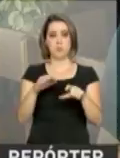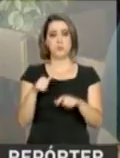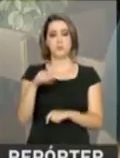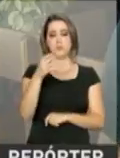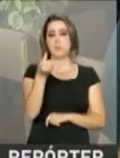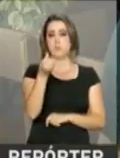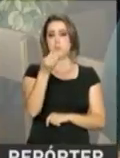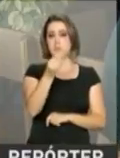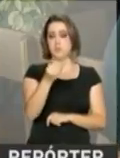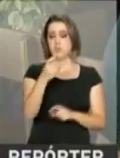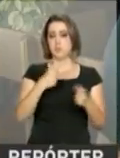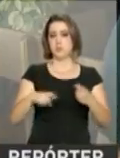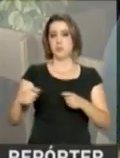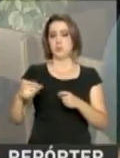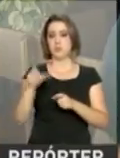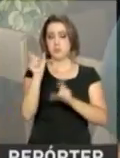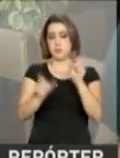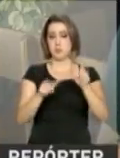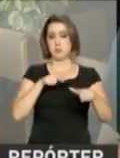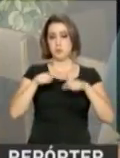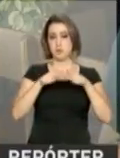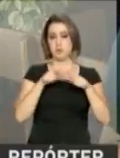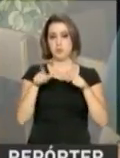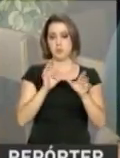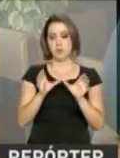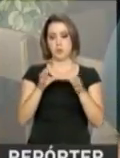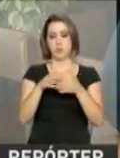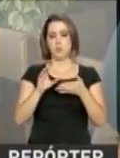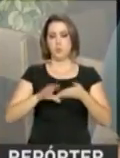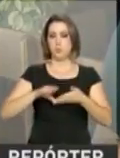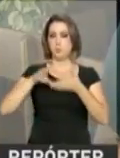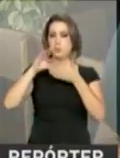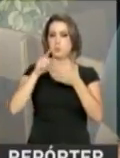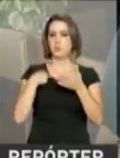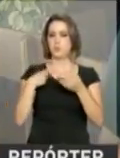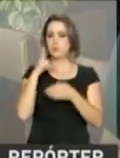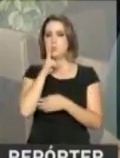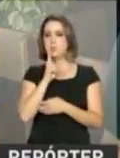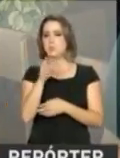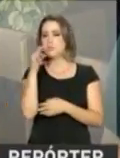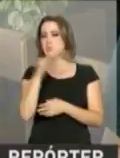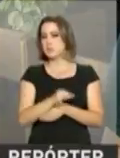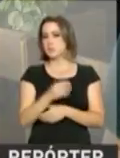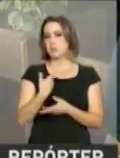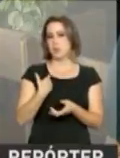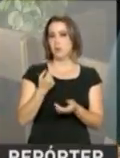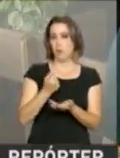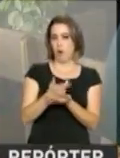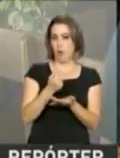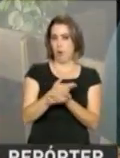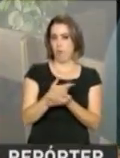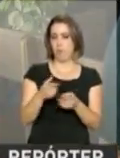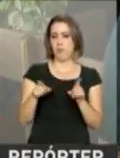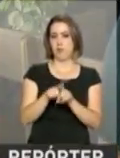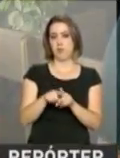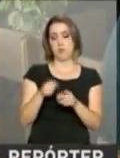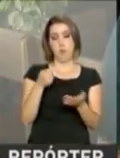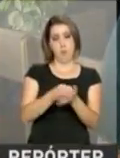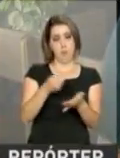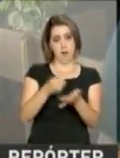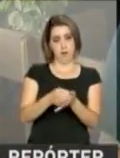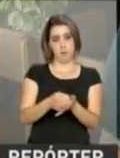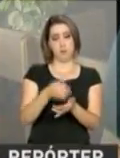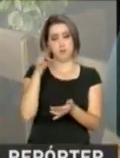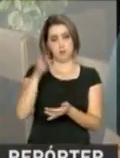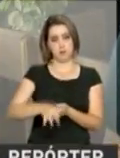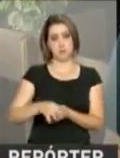vai ser criada uma comissão para fiscalizar a cobrança ea divisão das gorjetas e as empresas que não cumprirem a lei